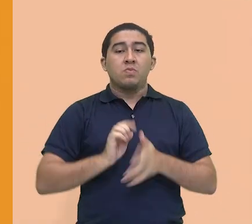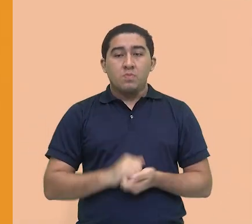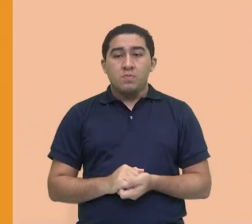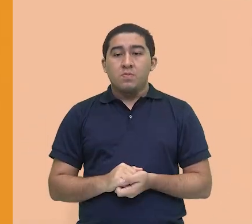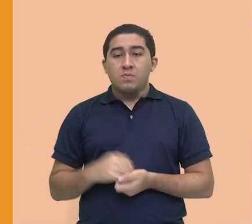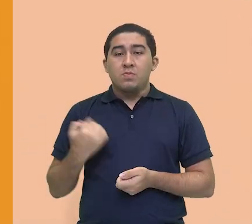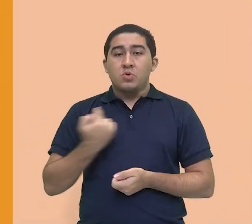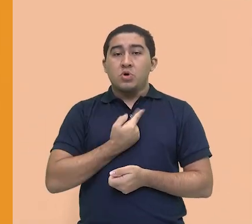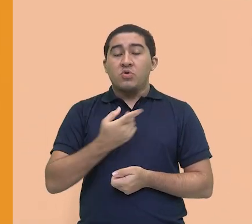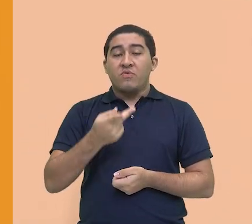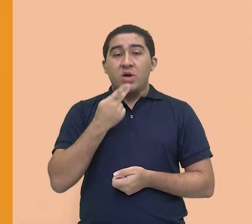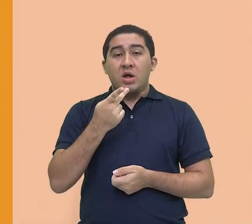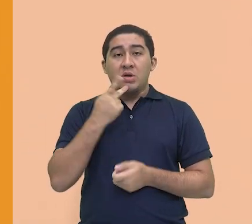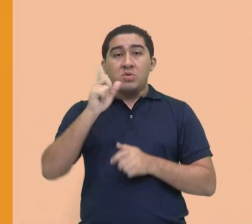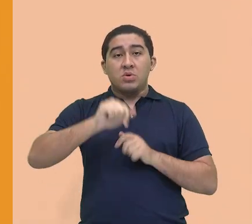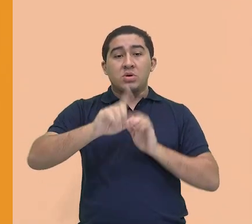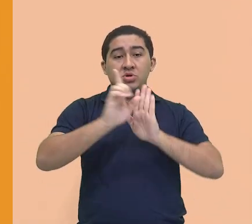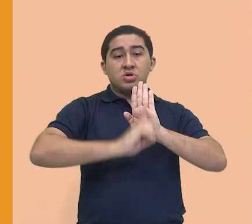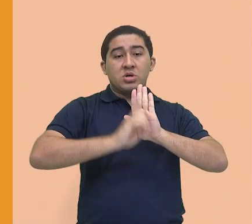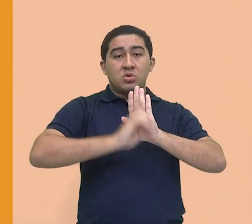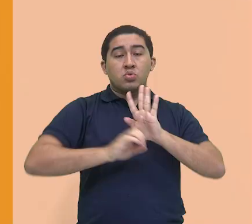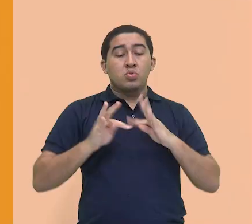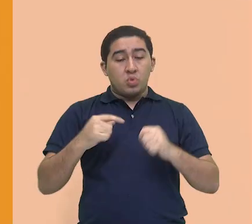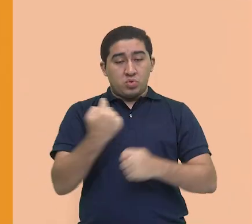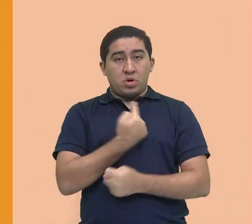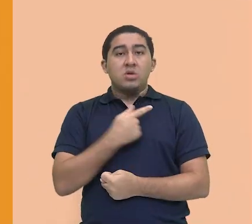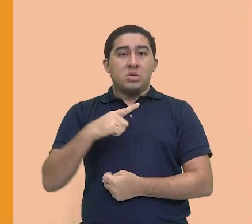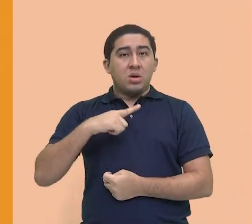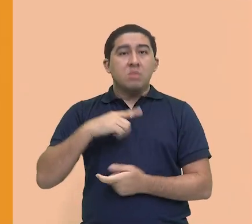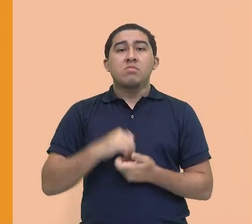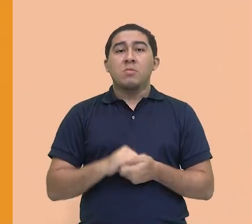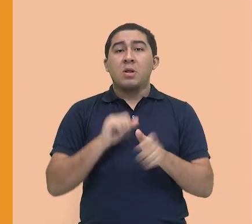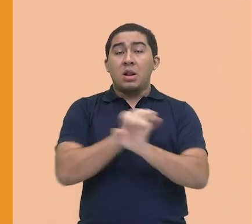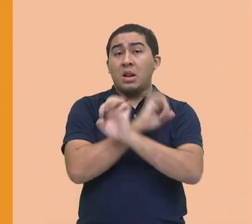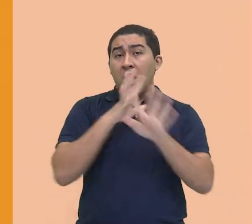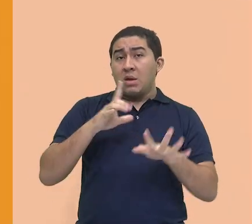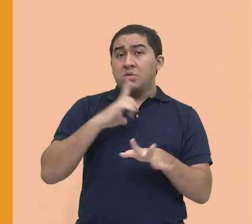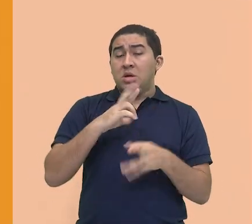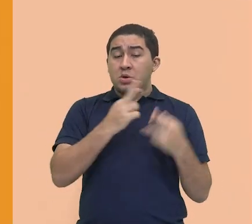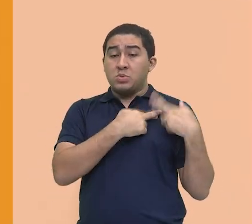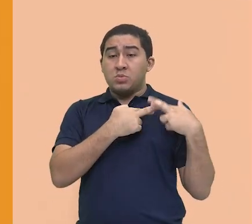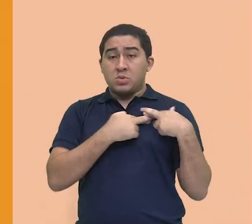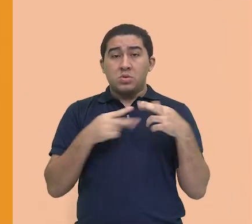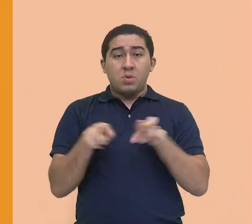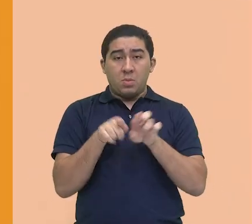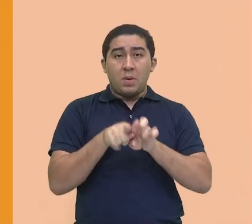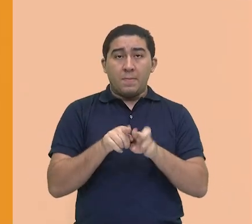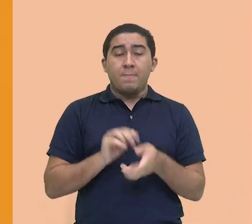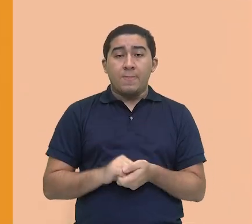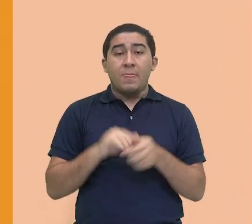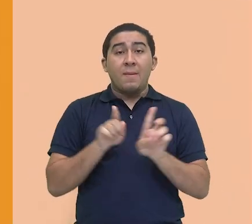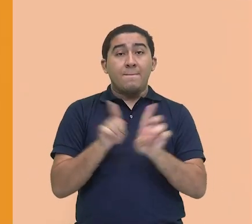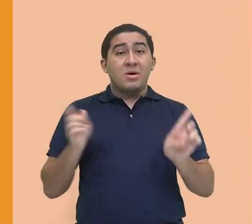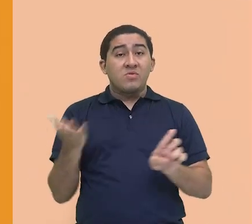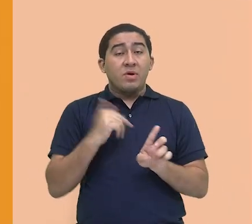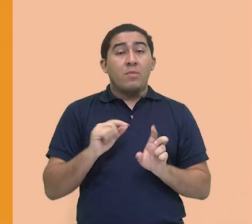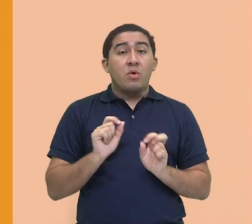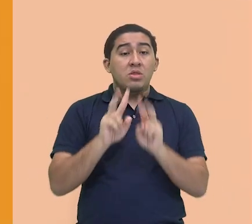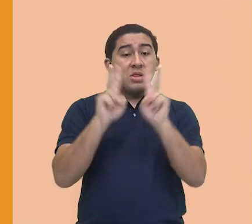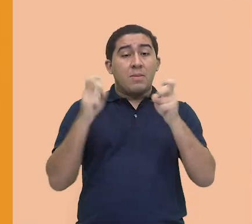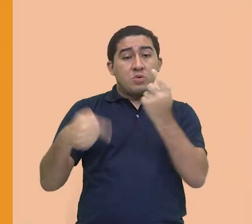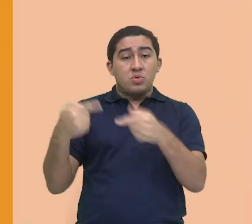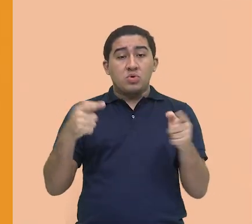Nós estamos falando de direitos. Todos nós temos direitos. É claro que nós temos nossos deveres também a cumprir. Né? Mas vamos falar um pouco agora sobre a questão